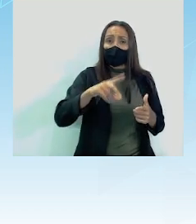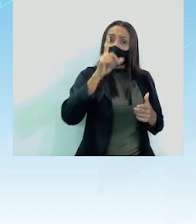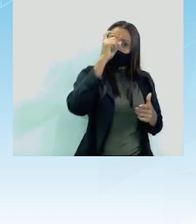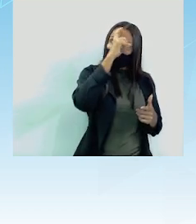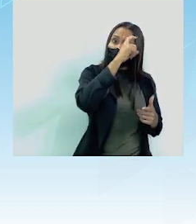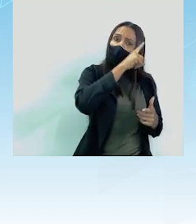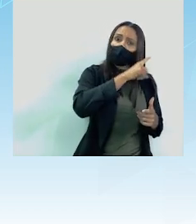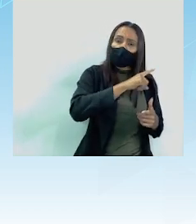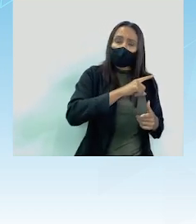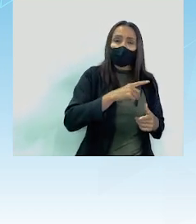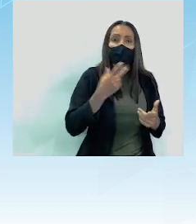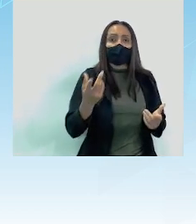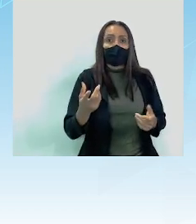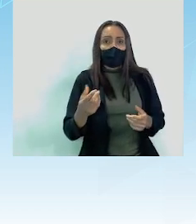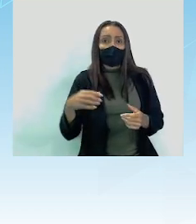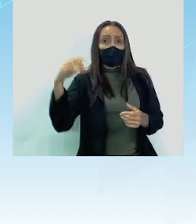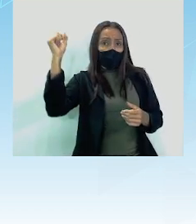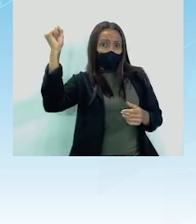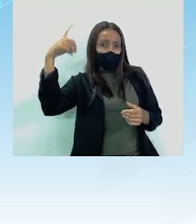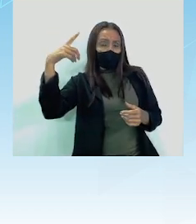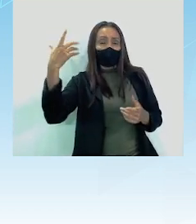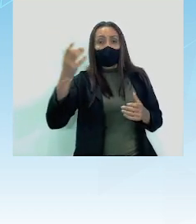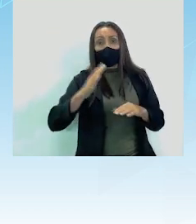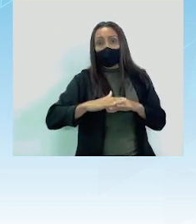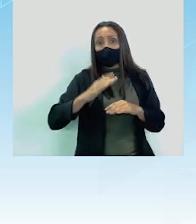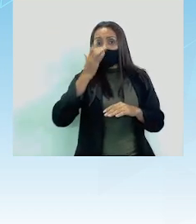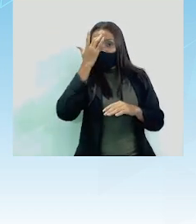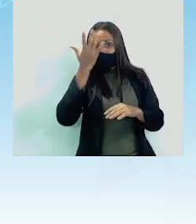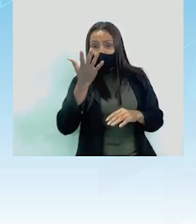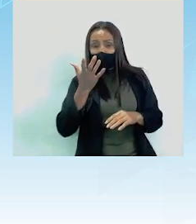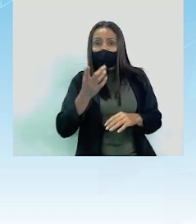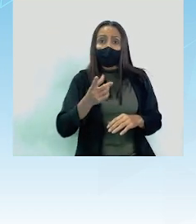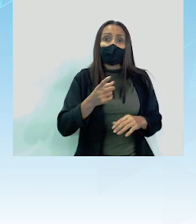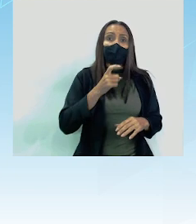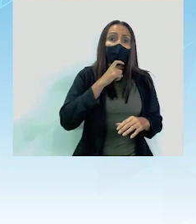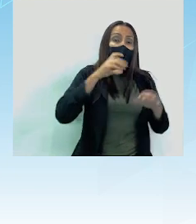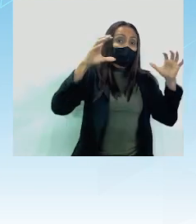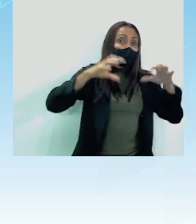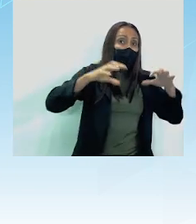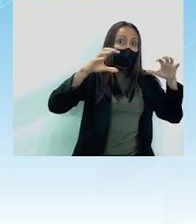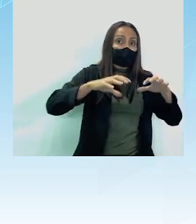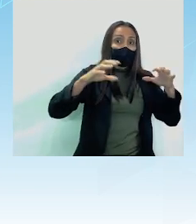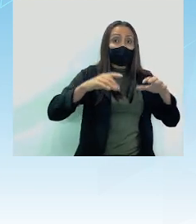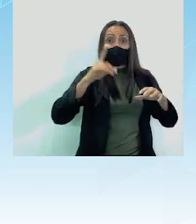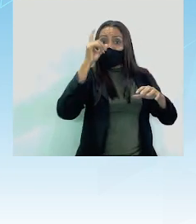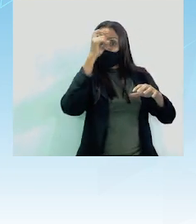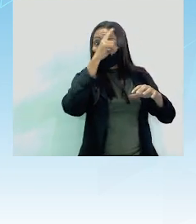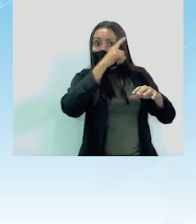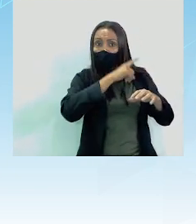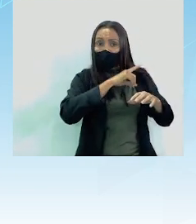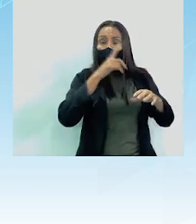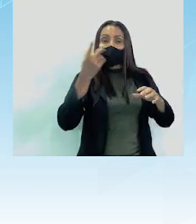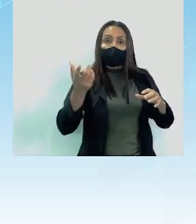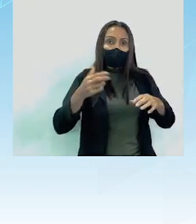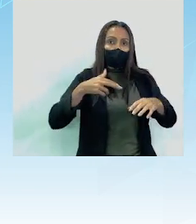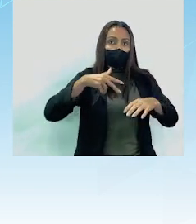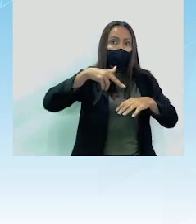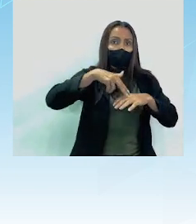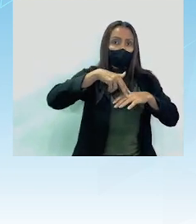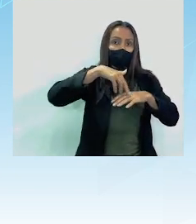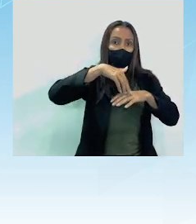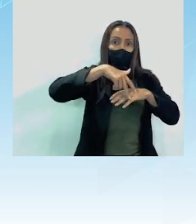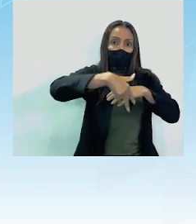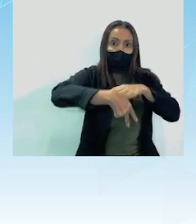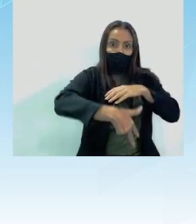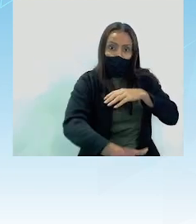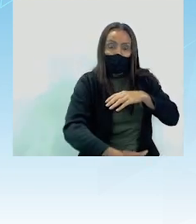né? No verão ela é uma trilha mais fácil, no inverno ela já pode ser uma trilha mais difícil, porque o ambiente pode estar mais escorregadio, né? Ou seja, aumenta